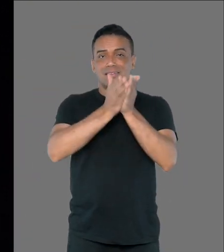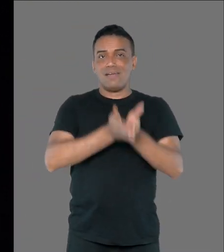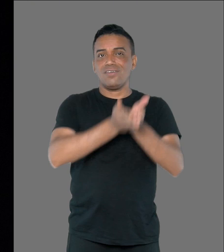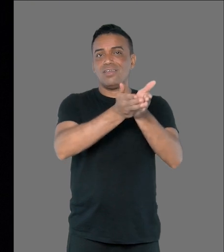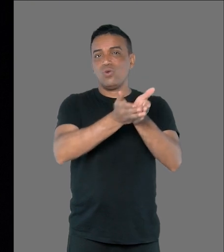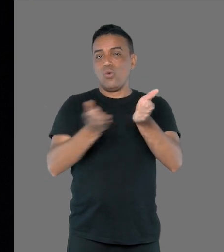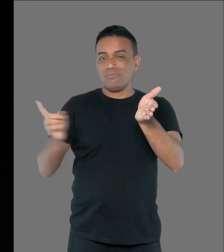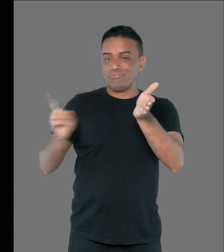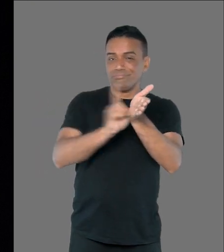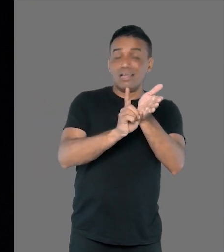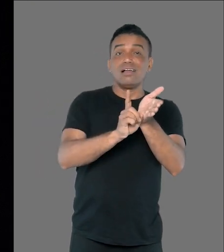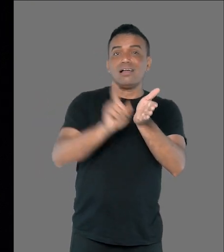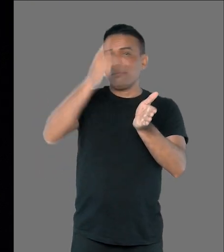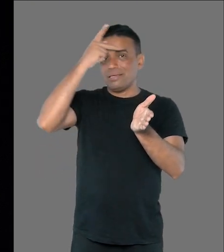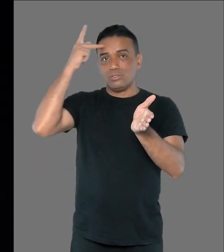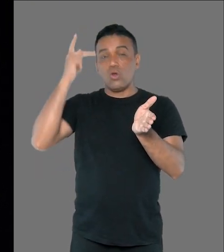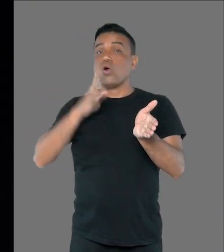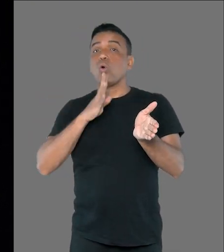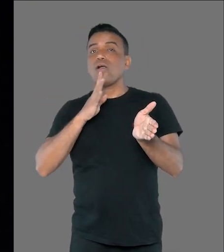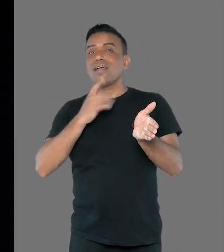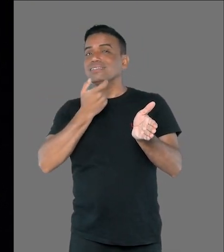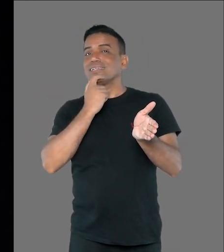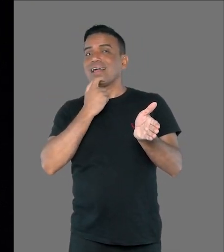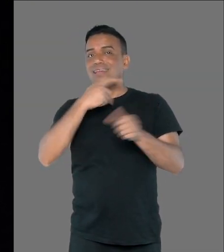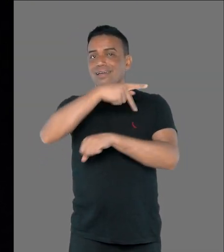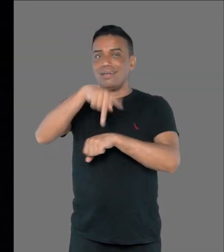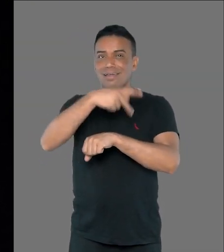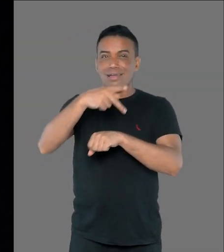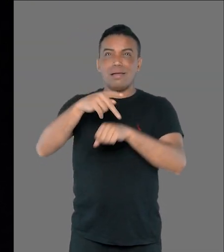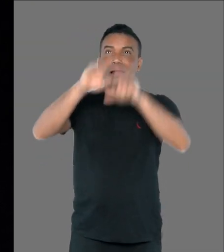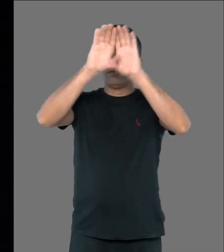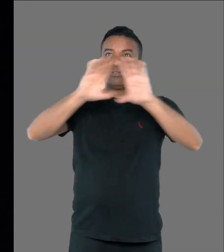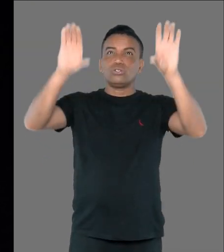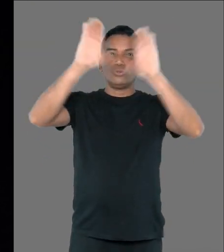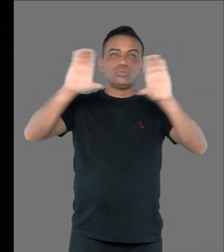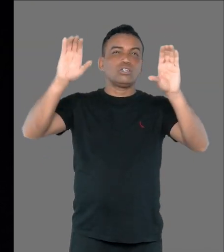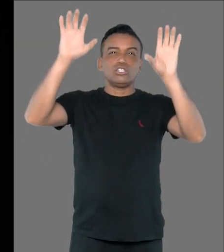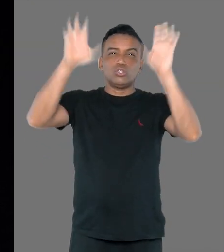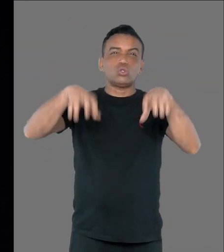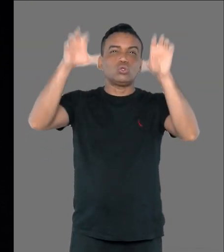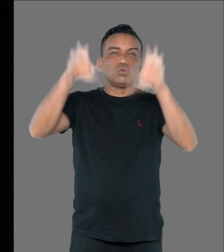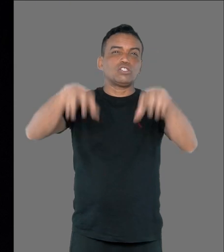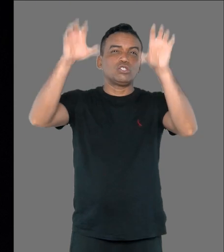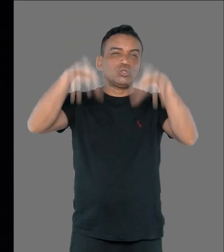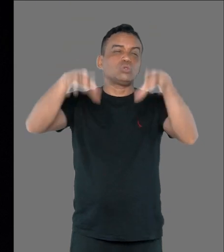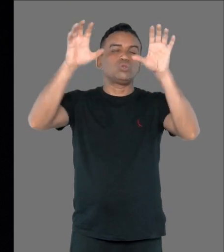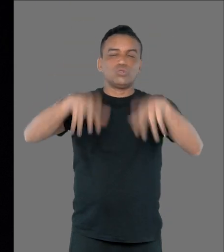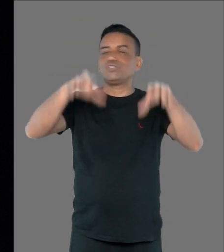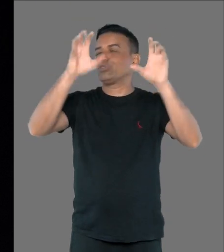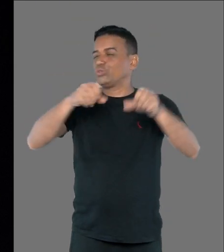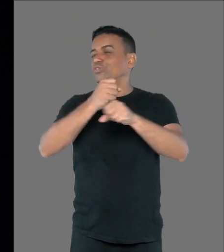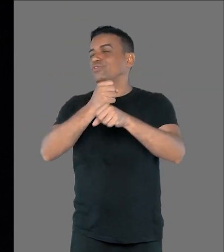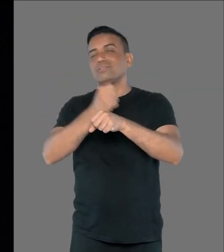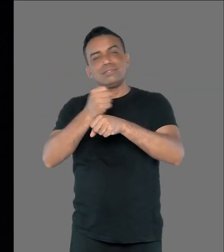um pouquinho a Inglaterra sabe que aquilo vive imerso numa nuvenzinha cinzenta e chovendo 364